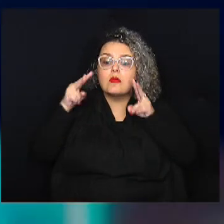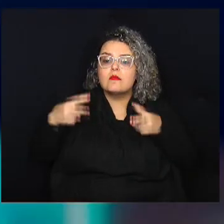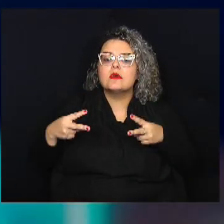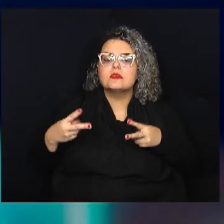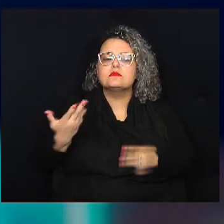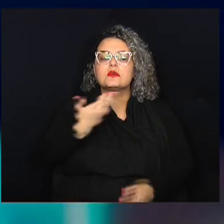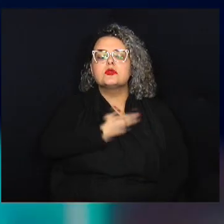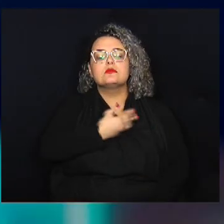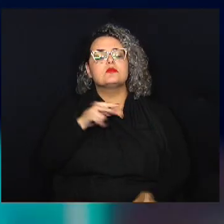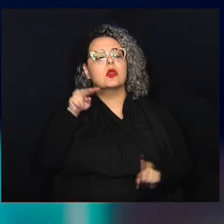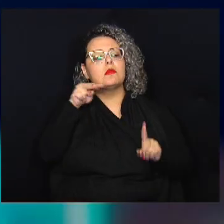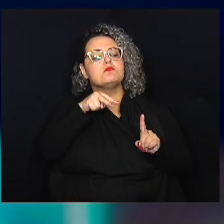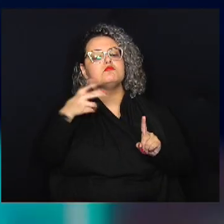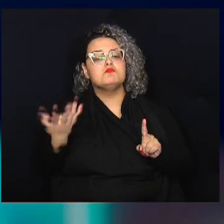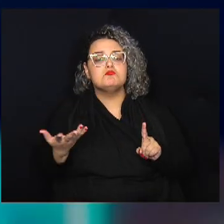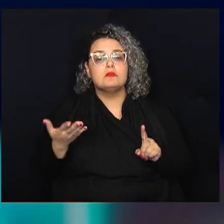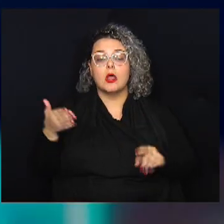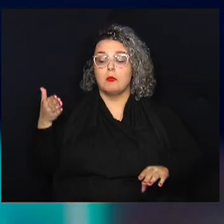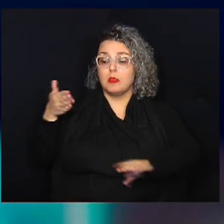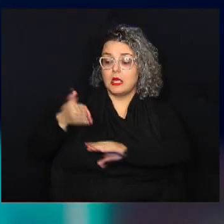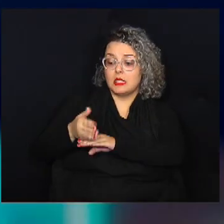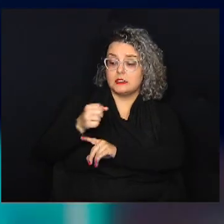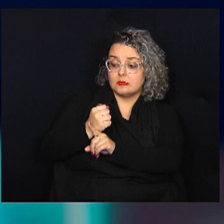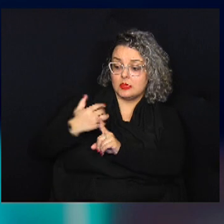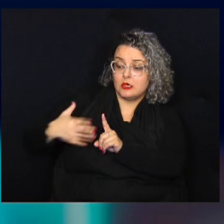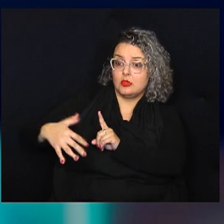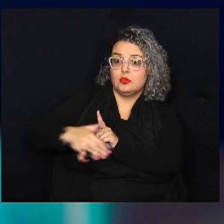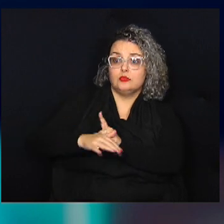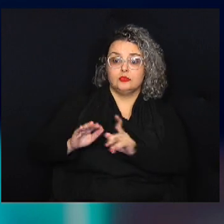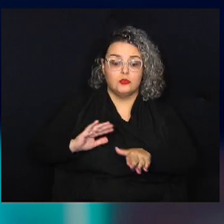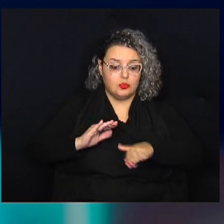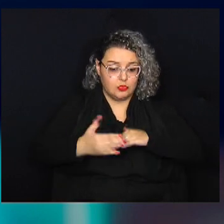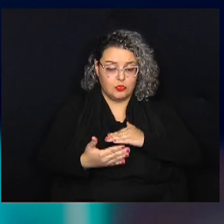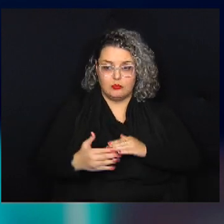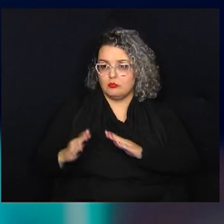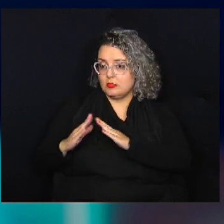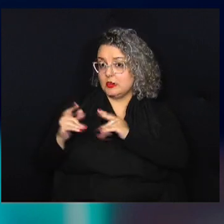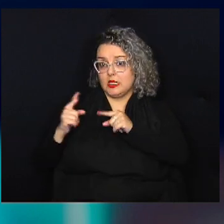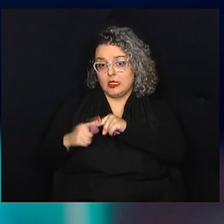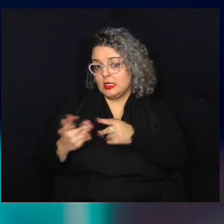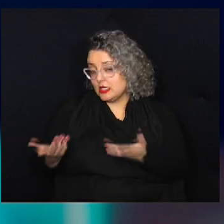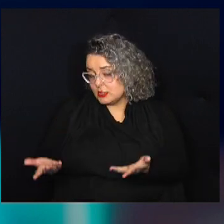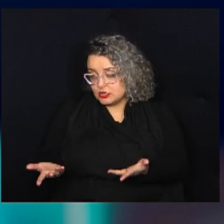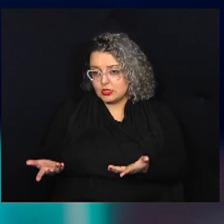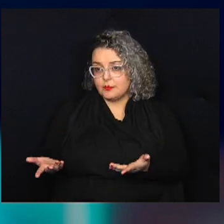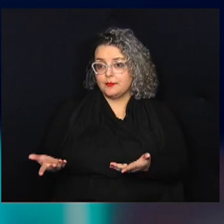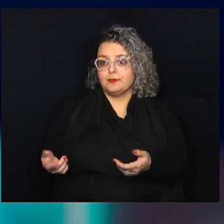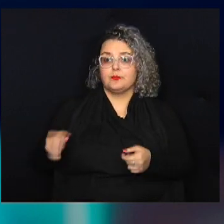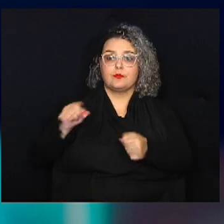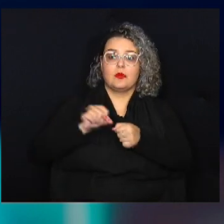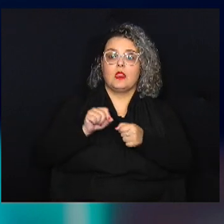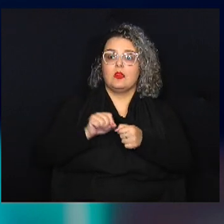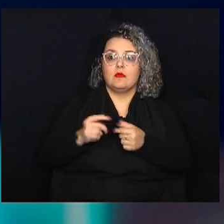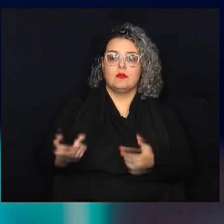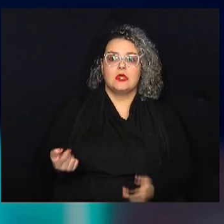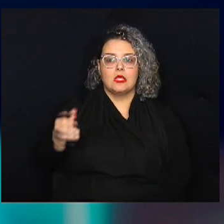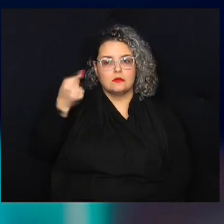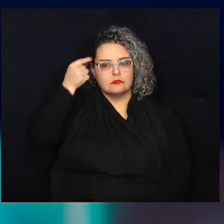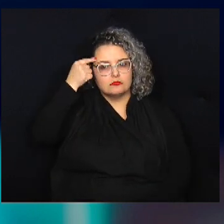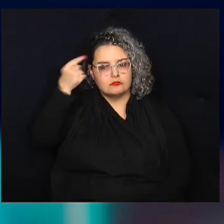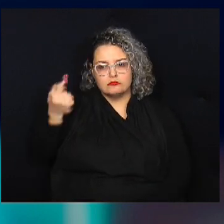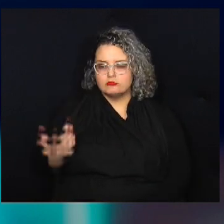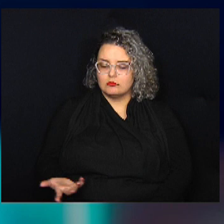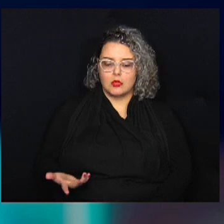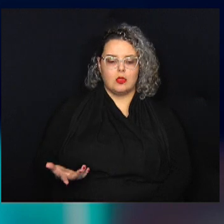amigos? Participar da vida da sociedade, do bairro, da igreja. Fazer consumo racional de água,